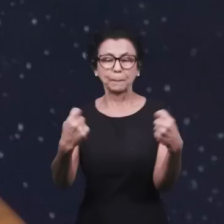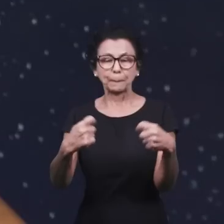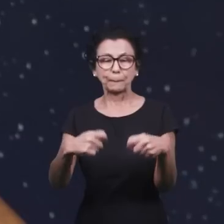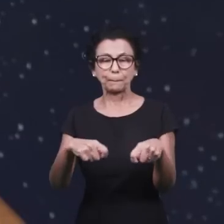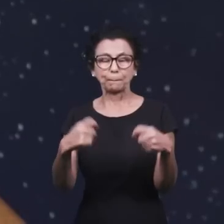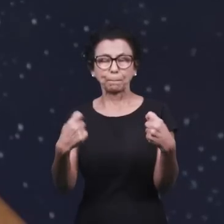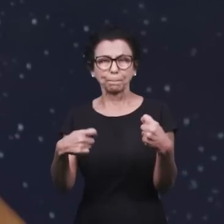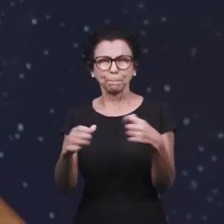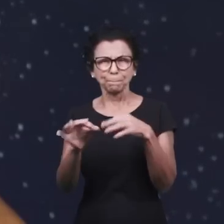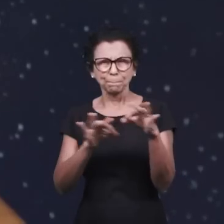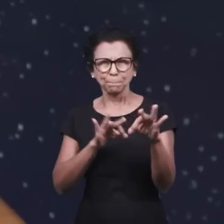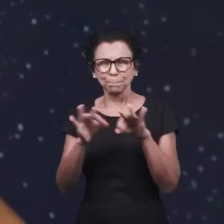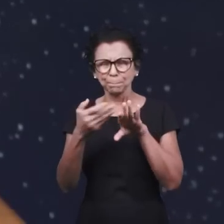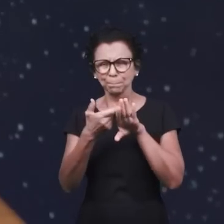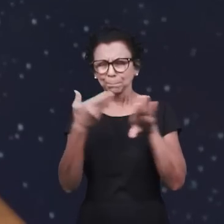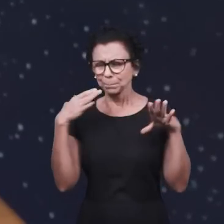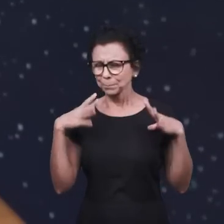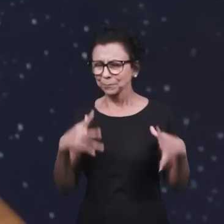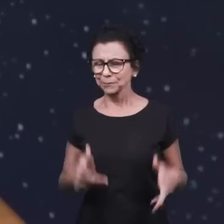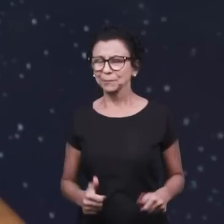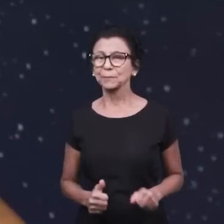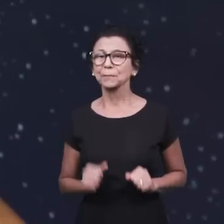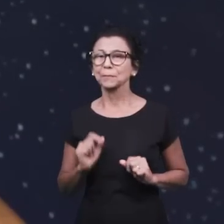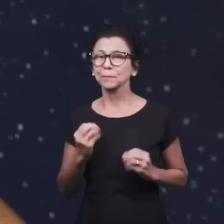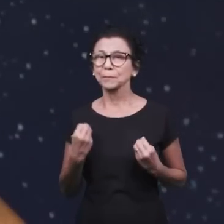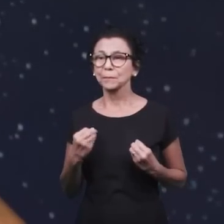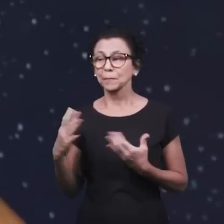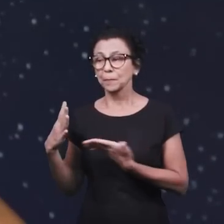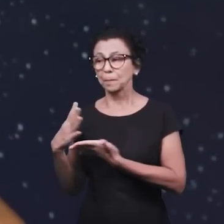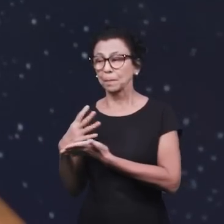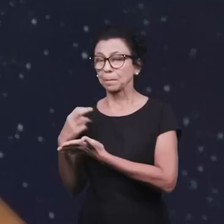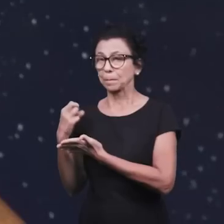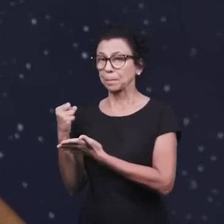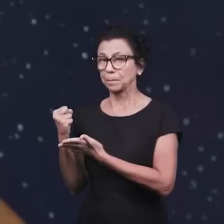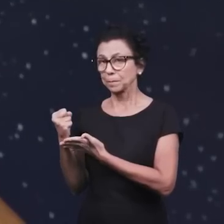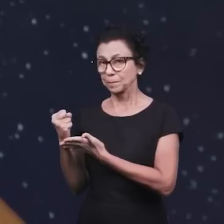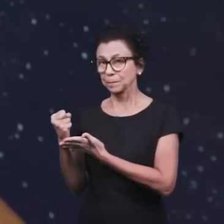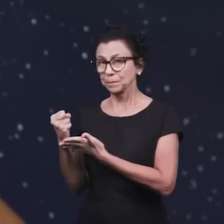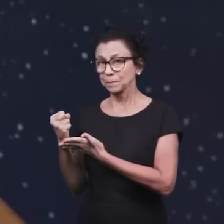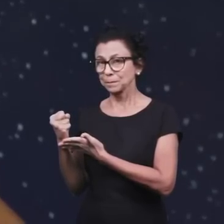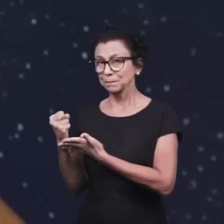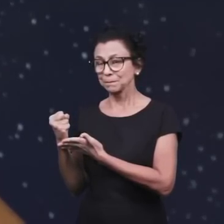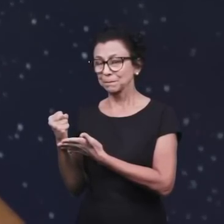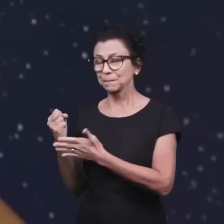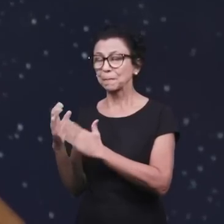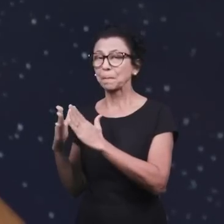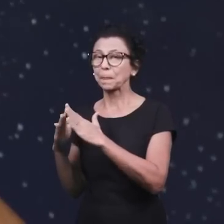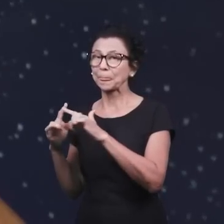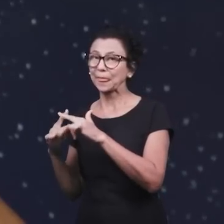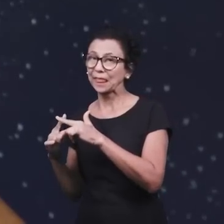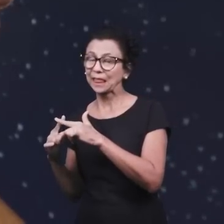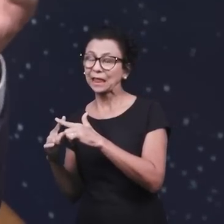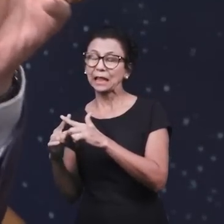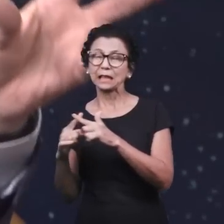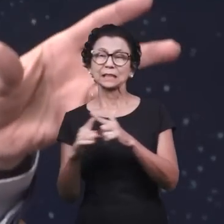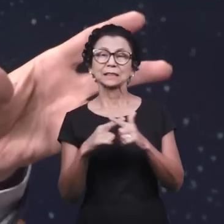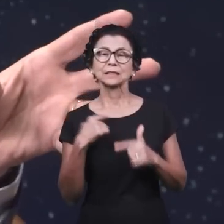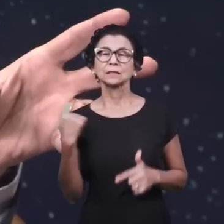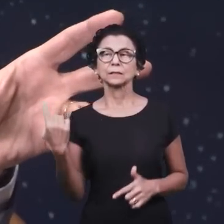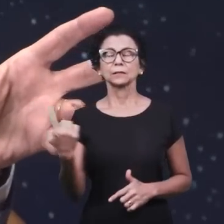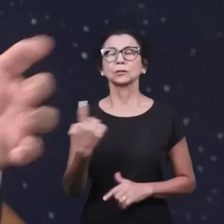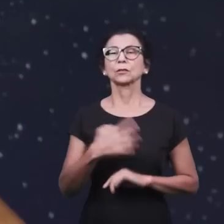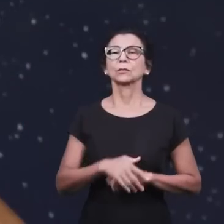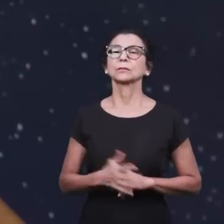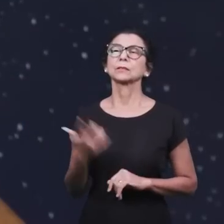estar totalmente preparado para o arrebatamento da igreja, para que assim possamos alcançar